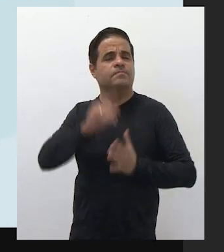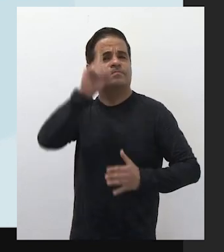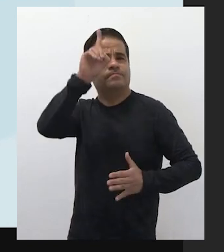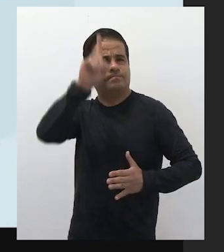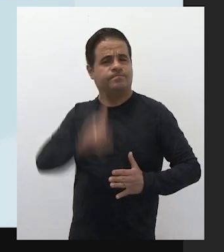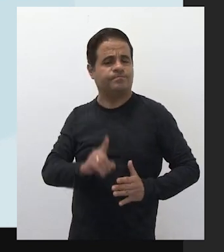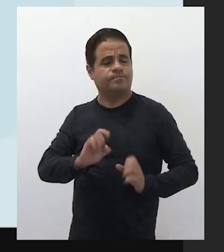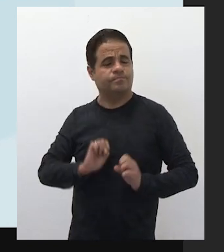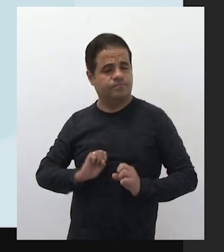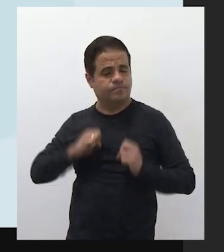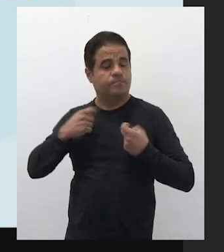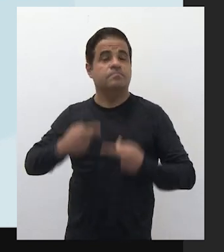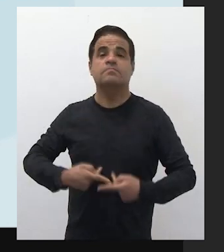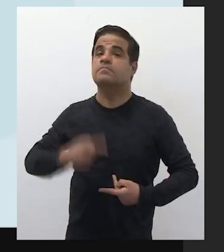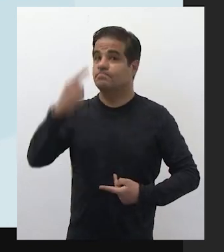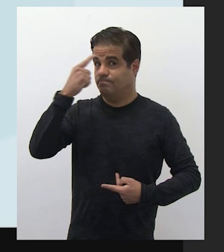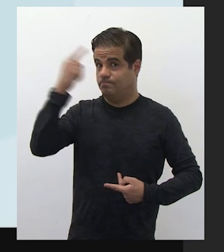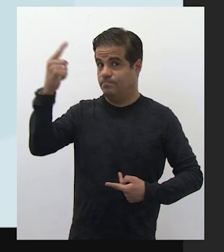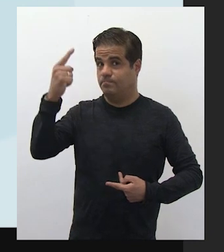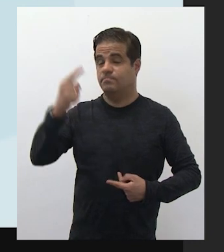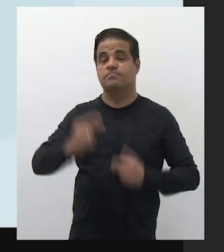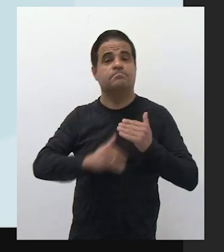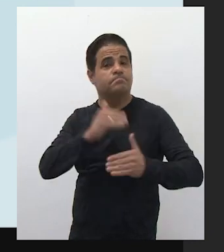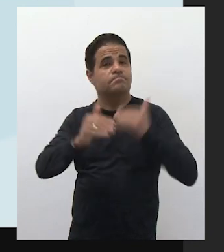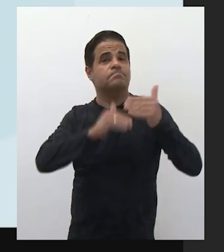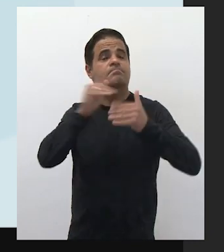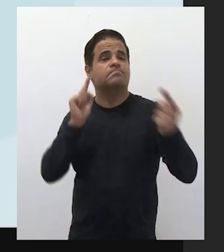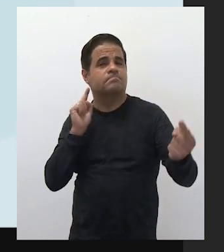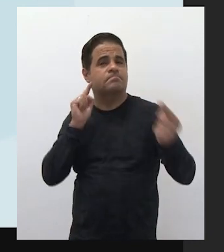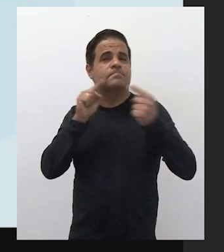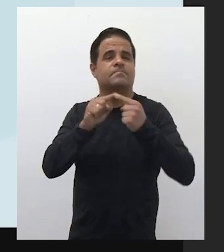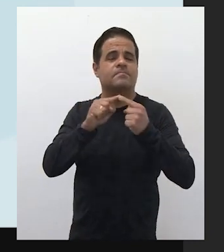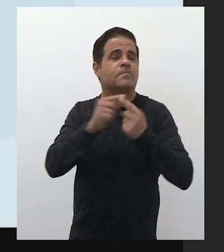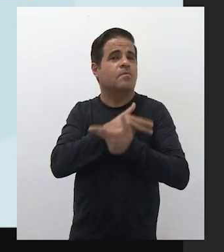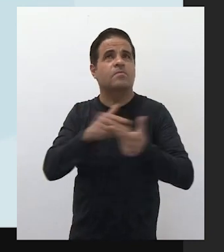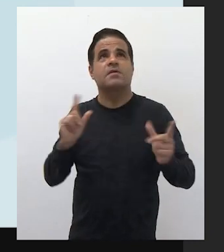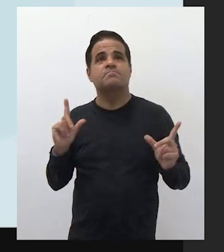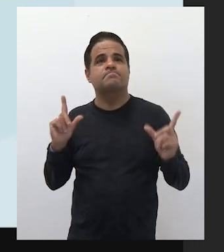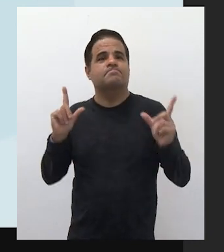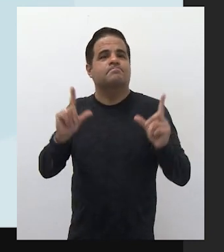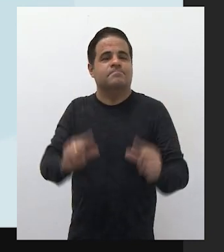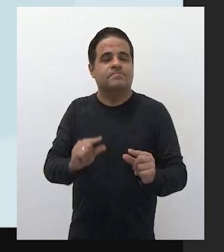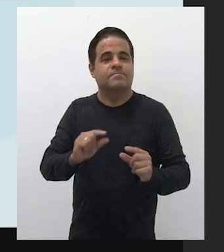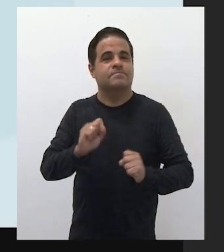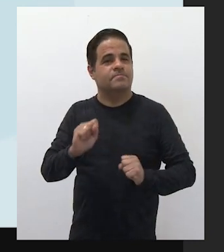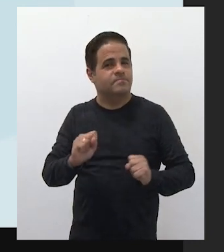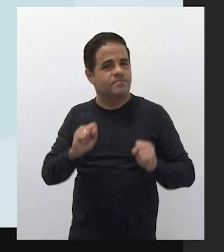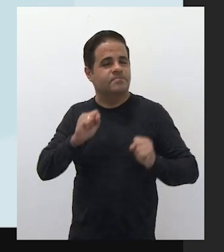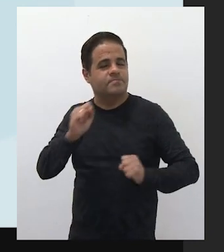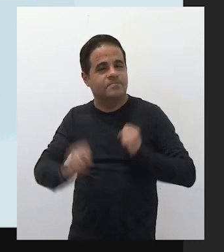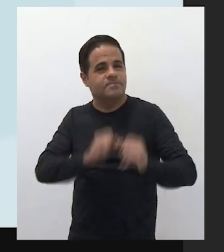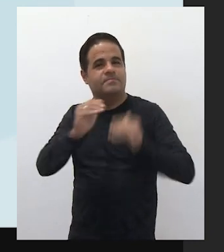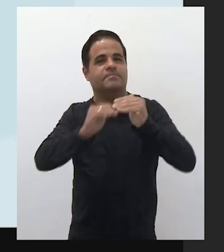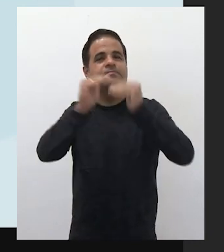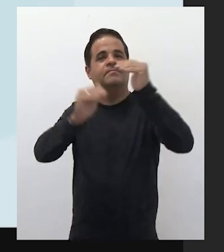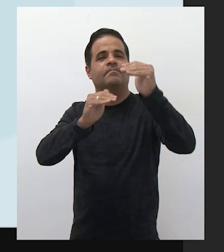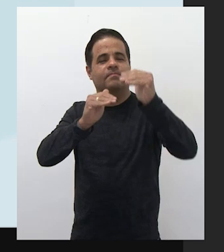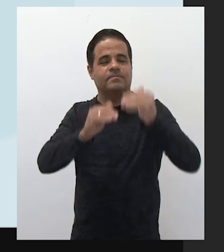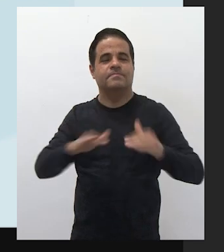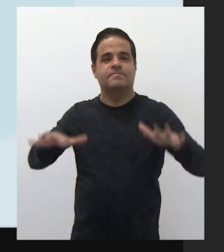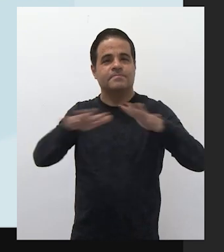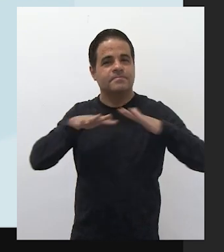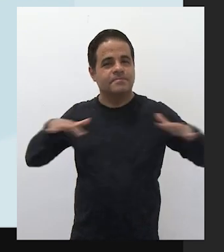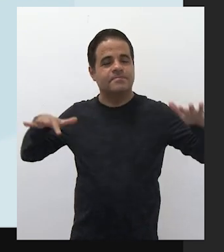humanos. Vejam, essa ideia de progresso, ela é aquém. Ela é algo menor do que o desenvolvimento. Então, a gente